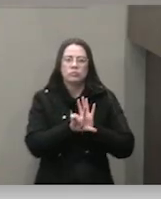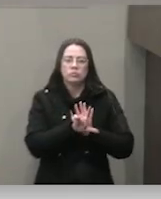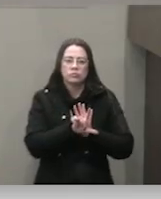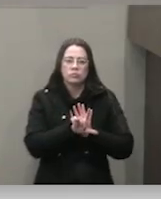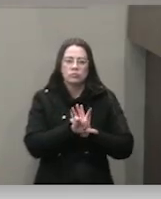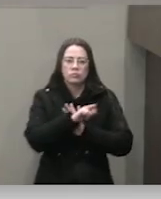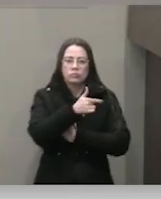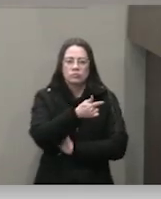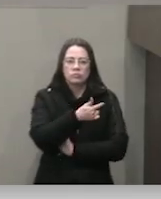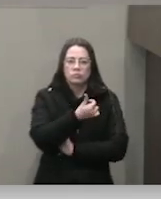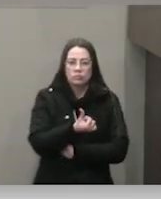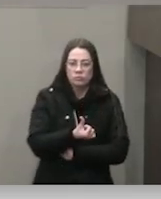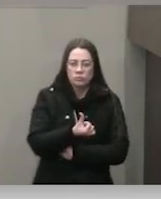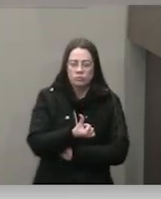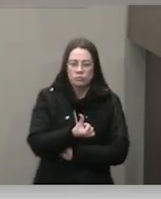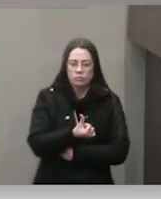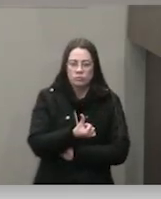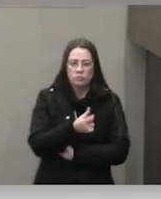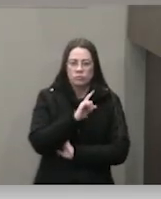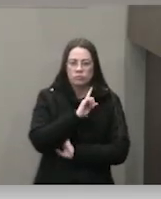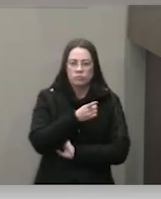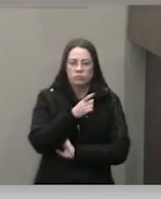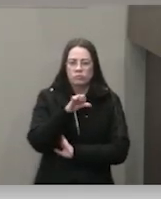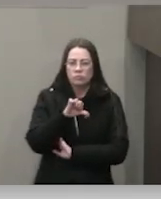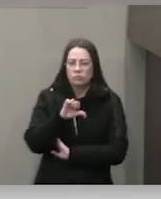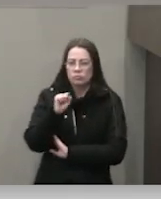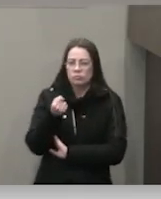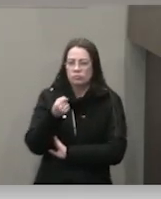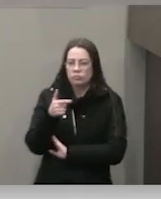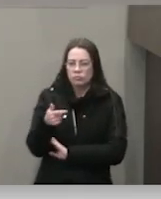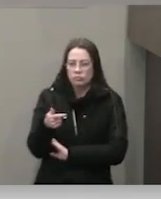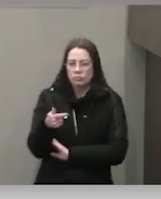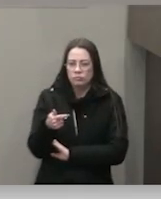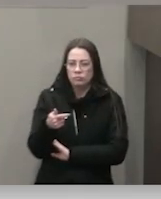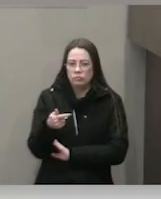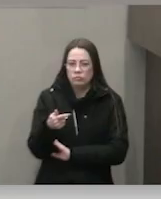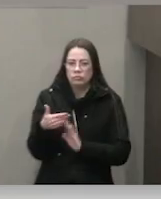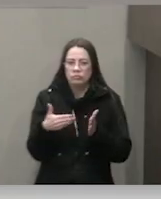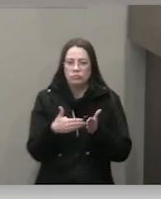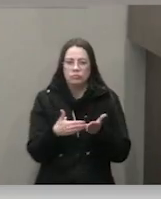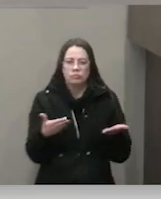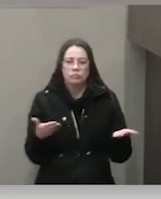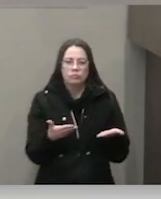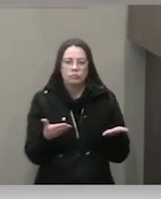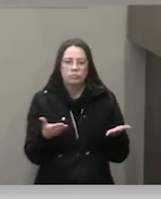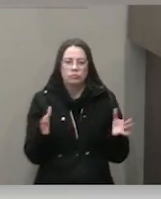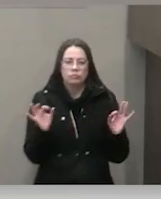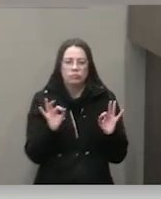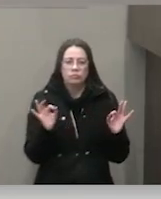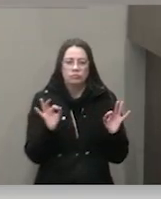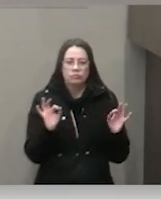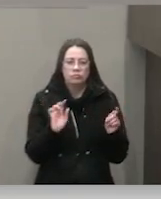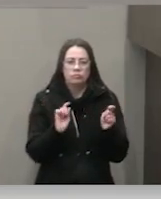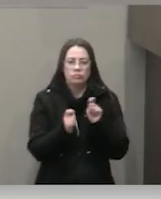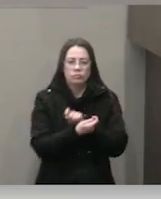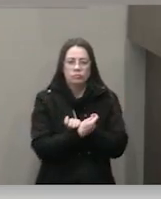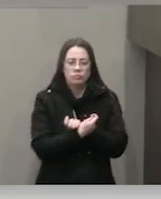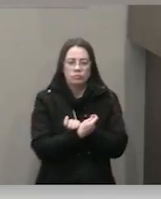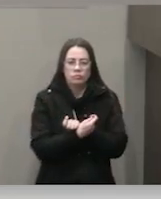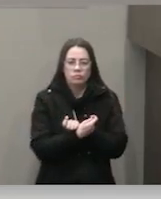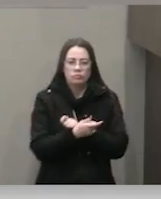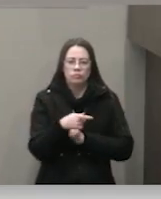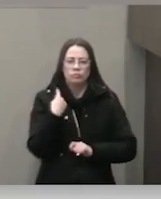de 76, de 1987, e que até agora não foram adequadas. Quando